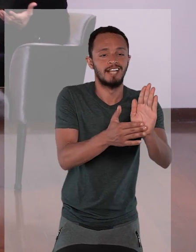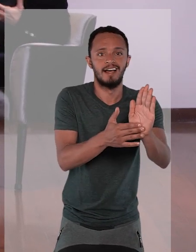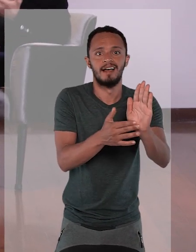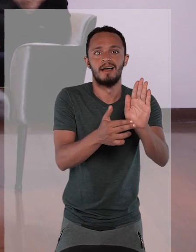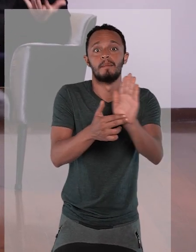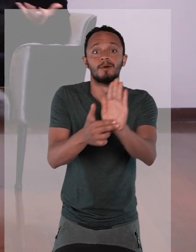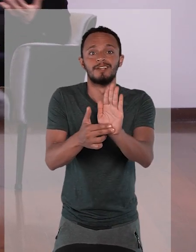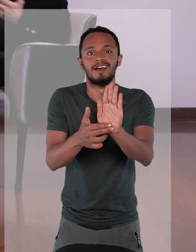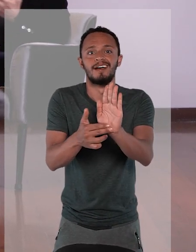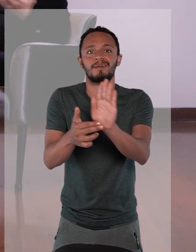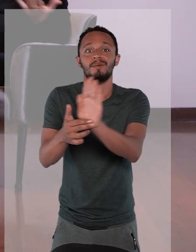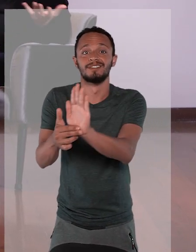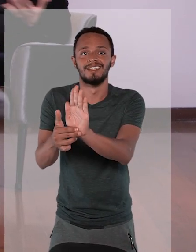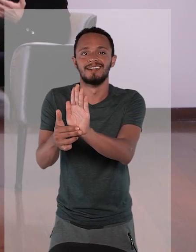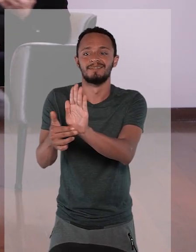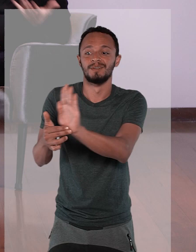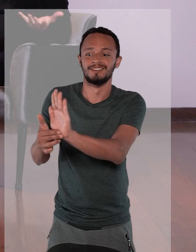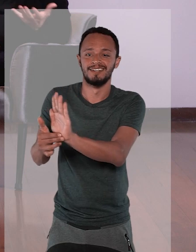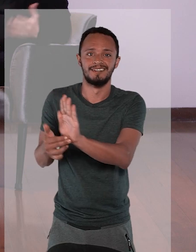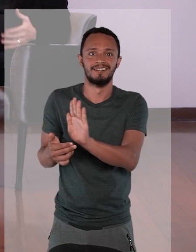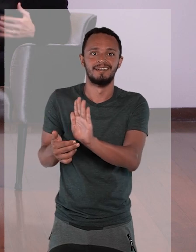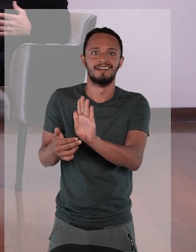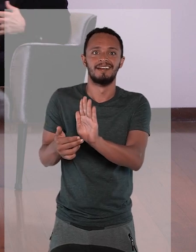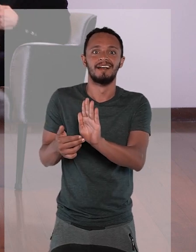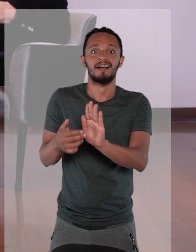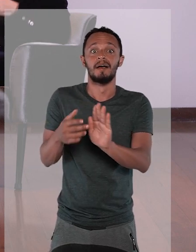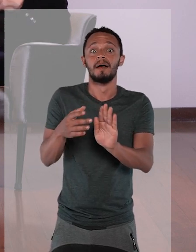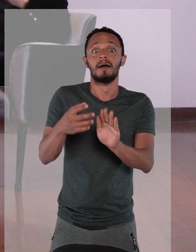ficar poluídos por uma série de